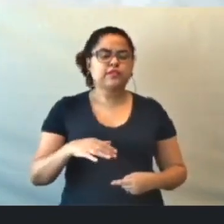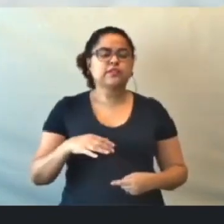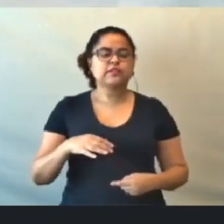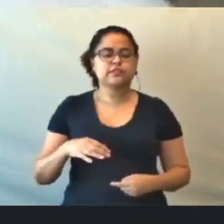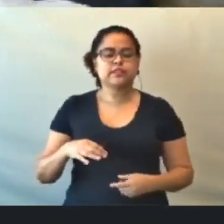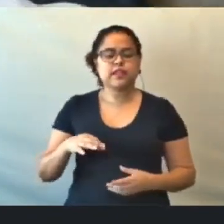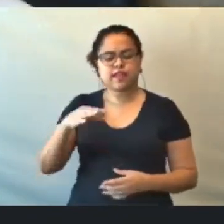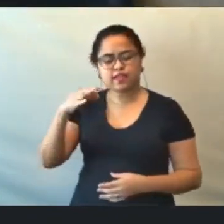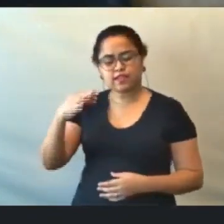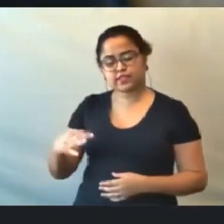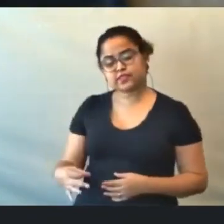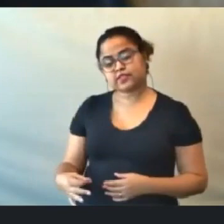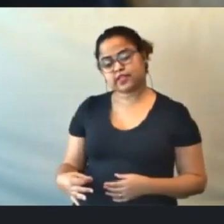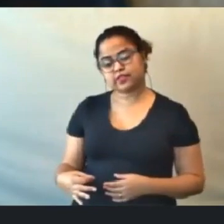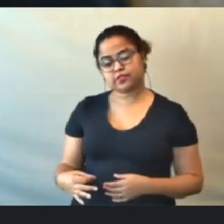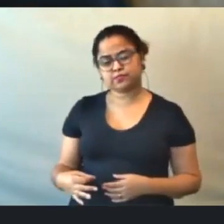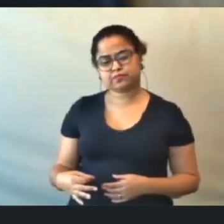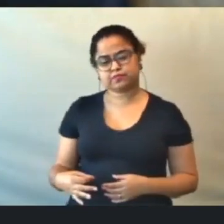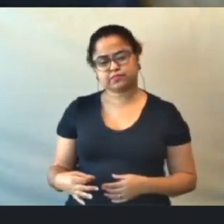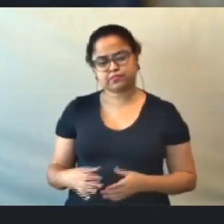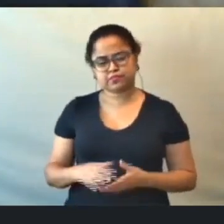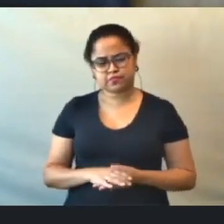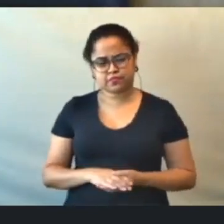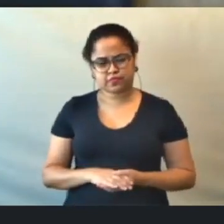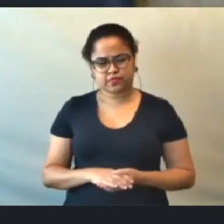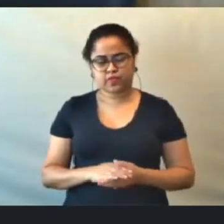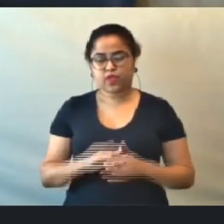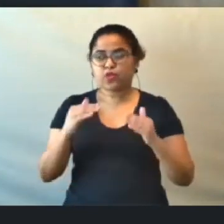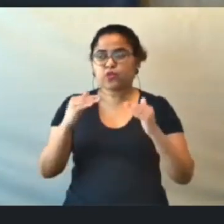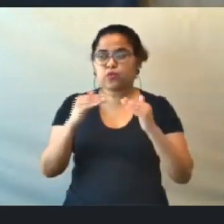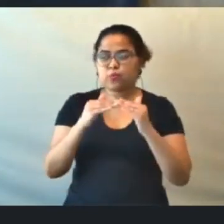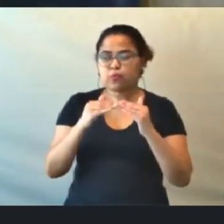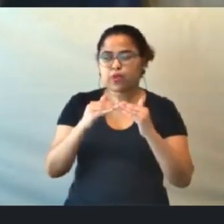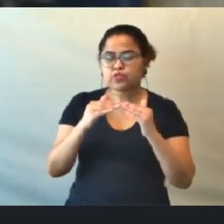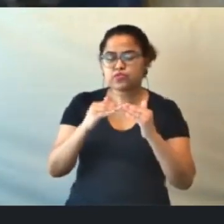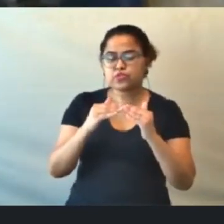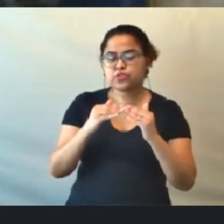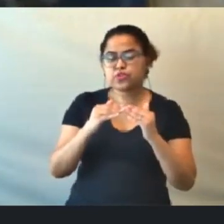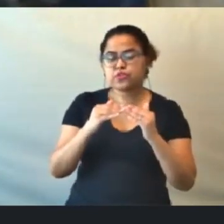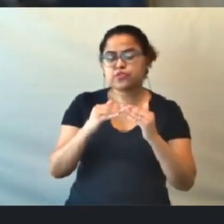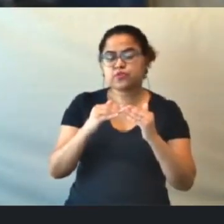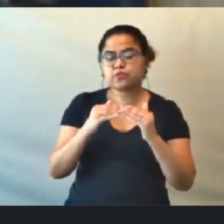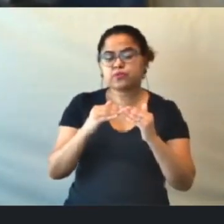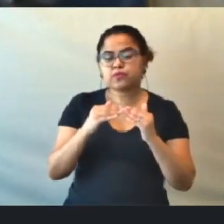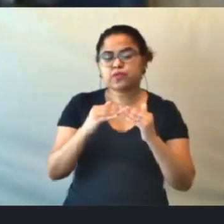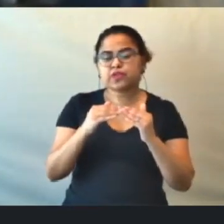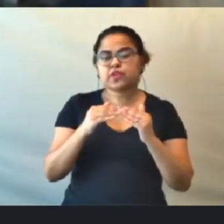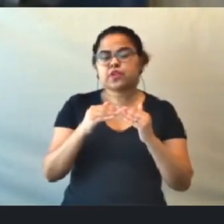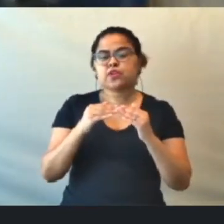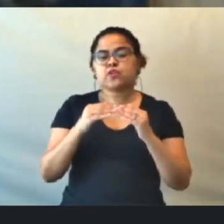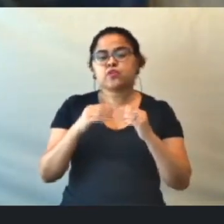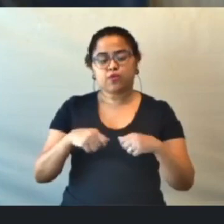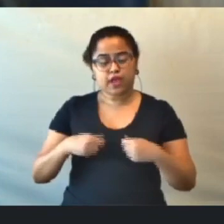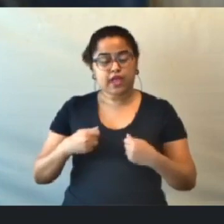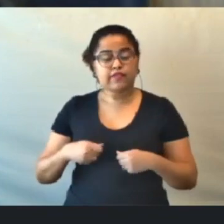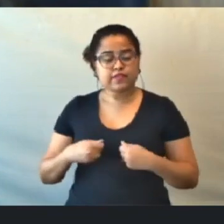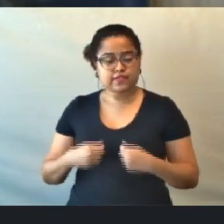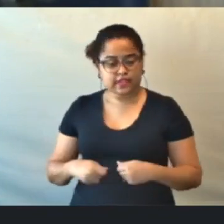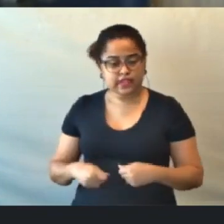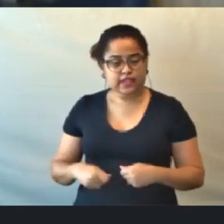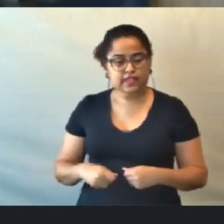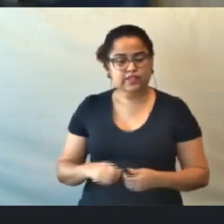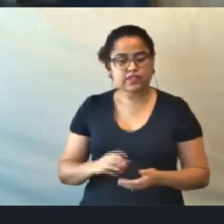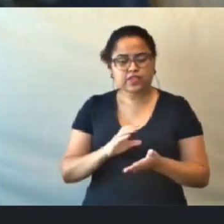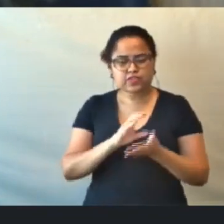custo compatível com a eficiência e a capacidade de investimento, mas nós temos que ir